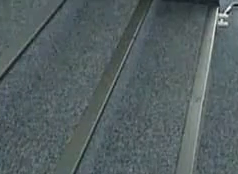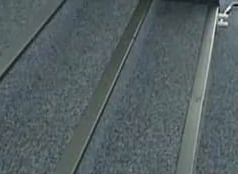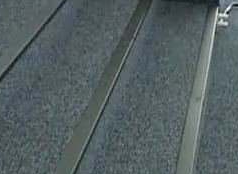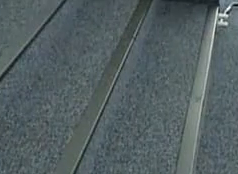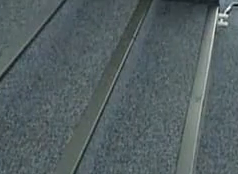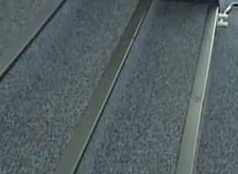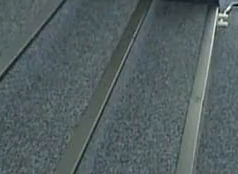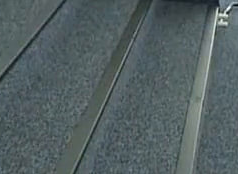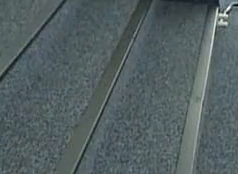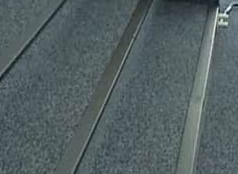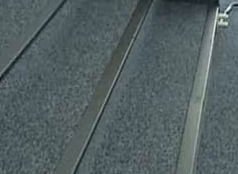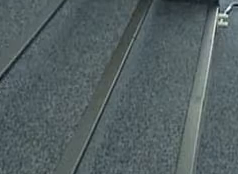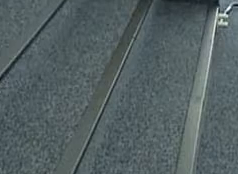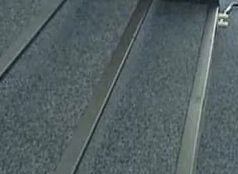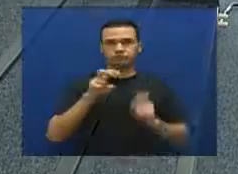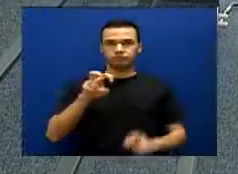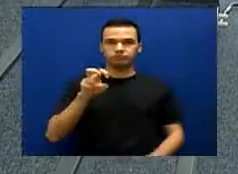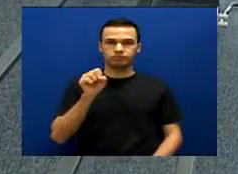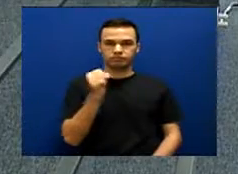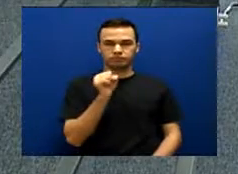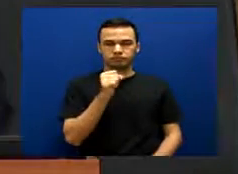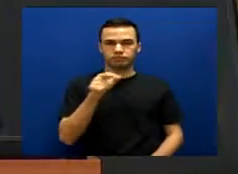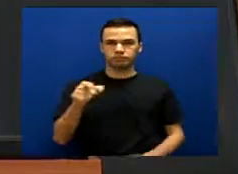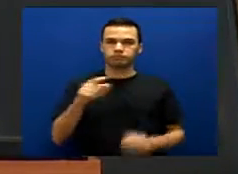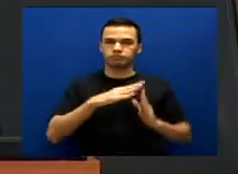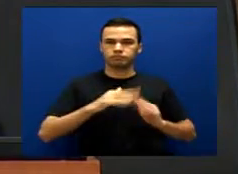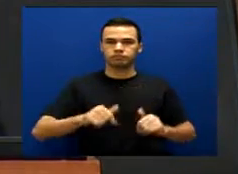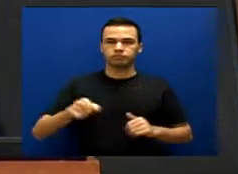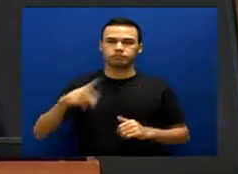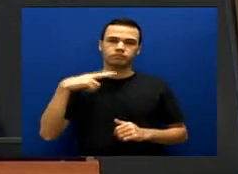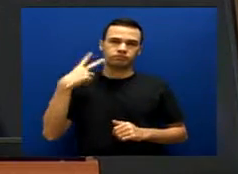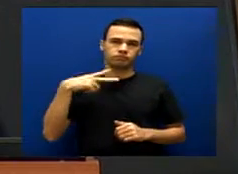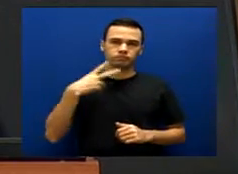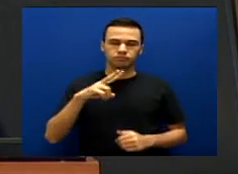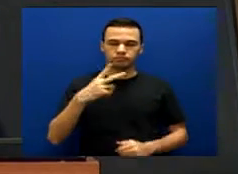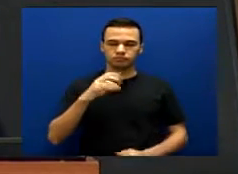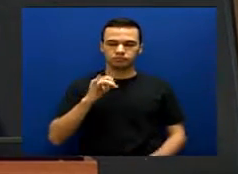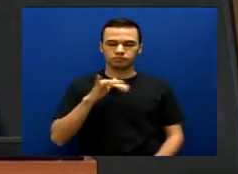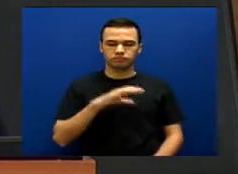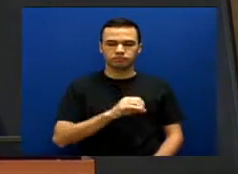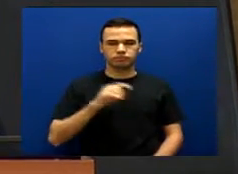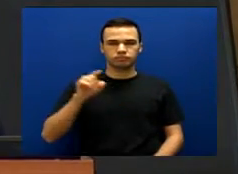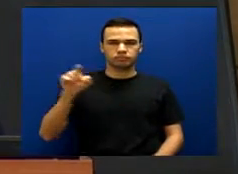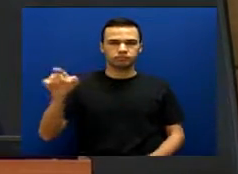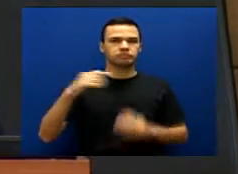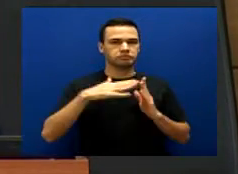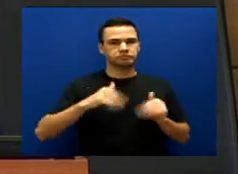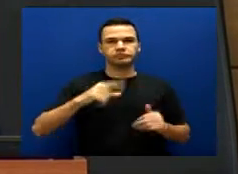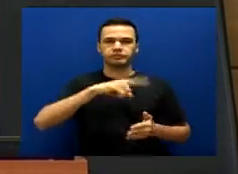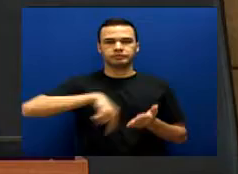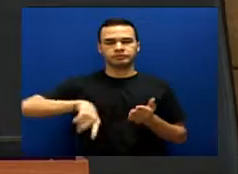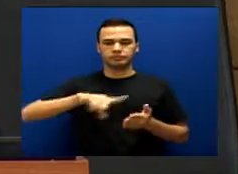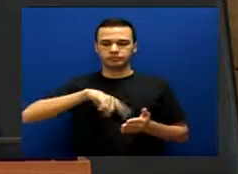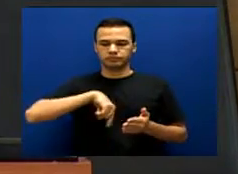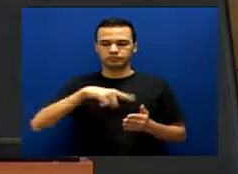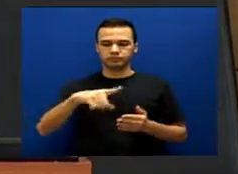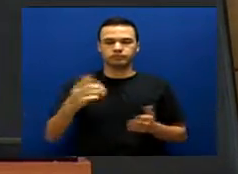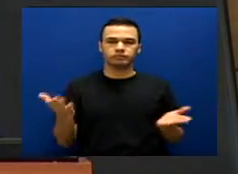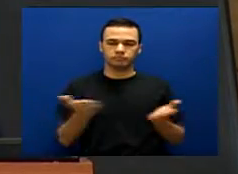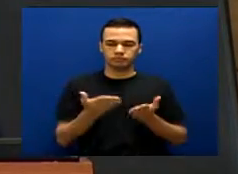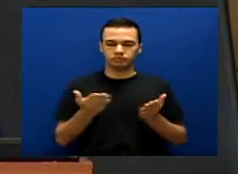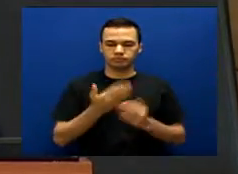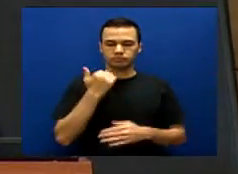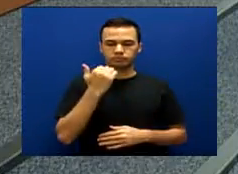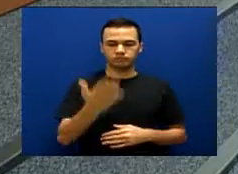Leitura da ata da 58ª sessão é regimental, pedido do vereador Hélio Brasileiro para dispensa. Expediente externo,